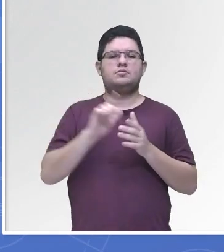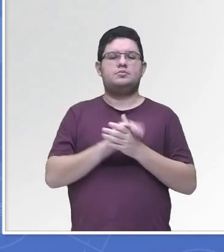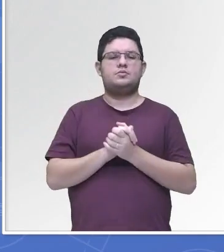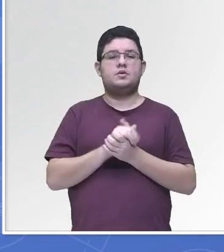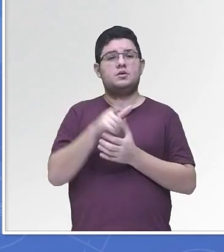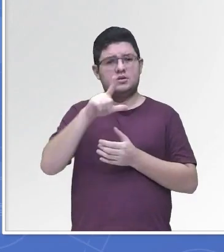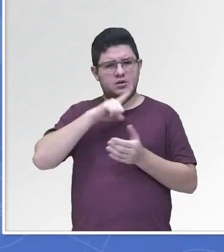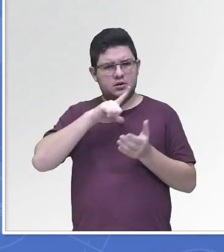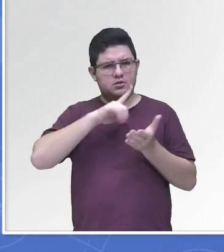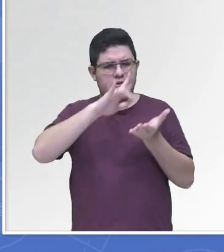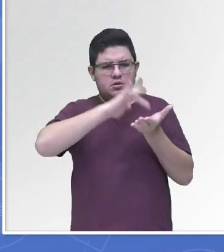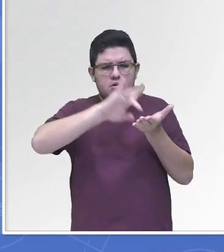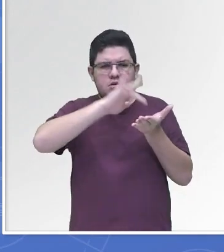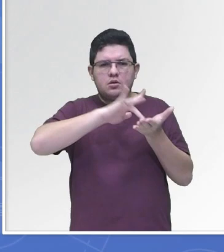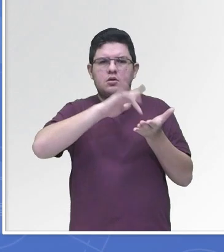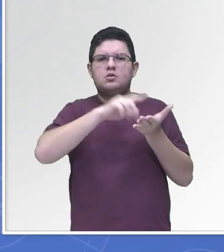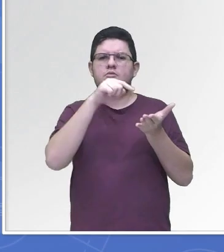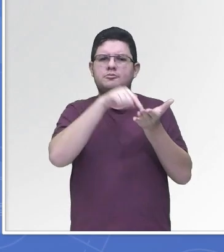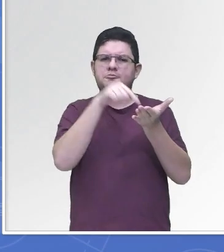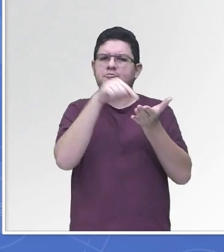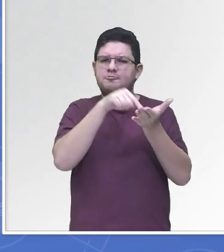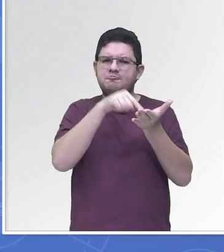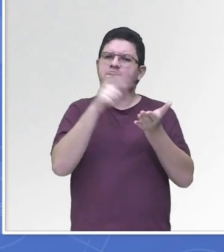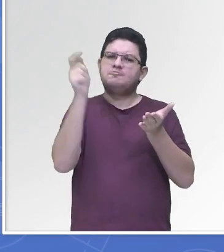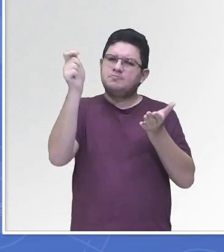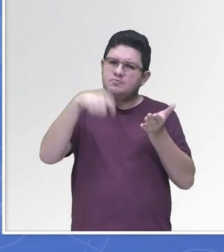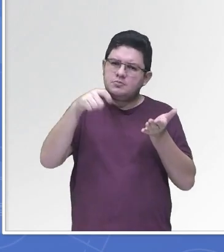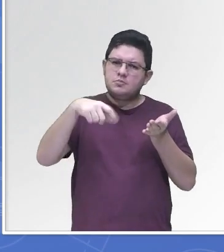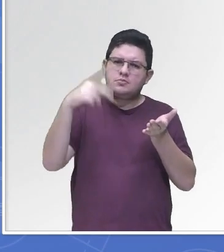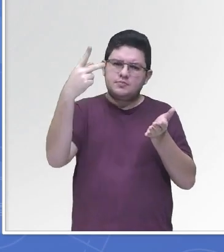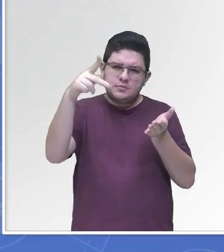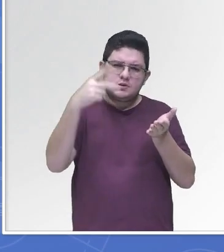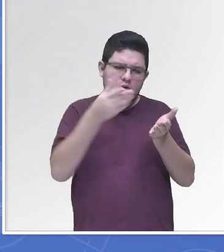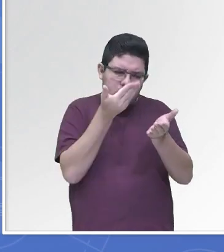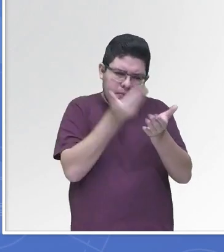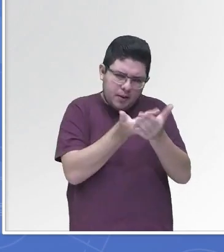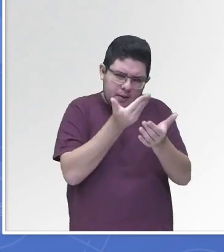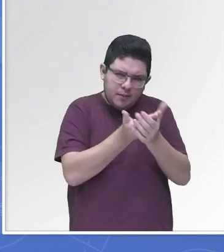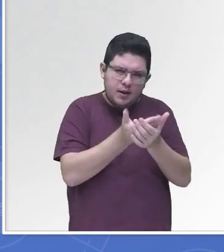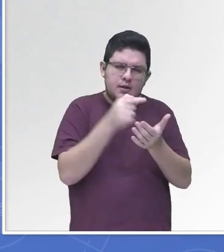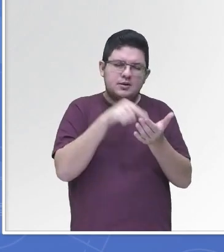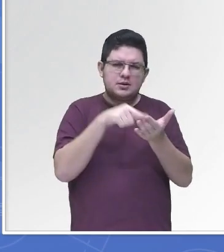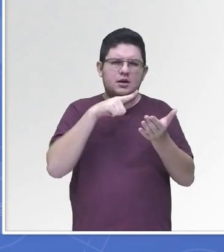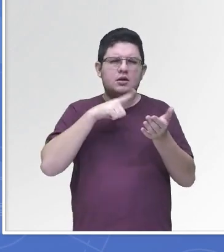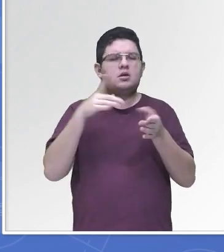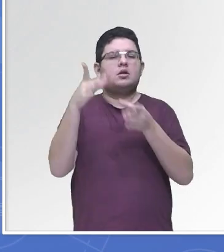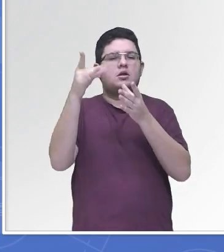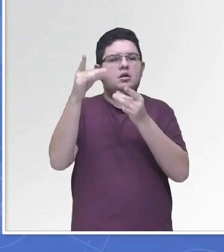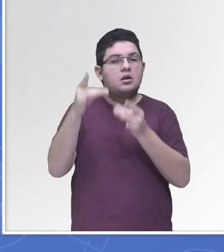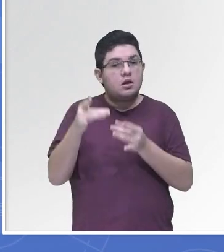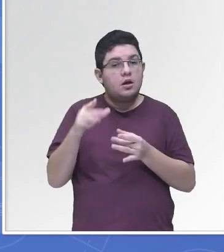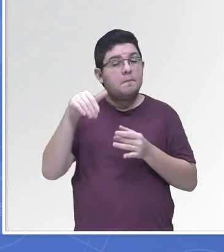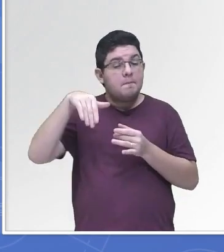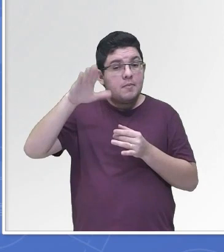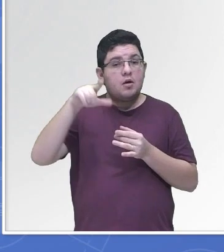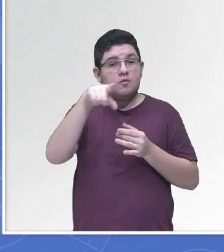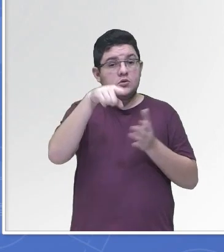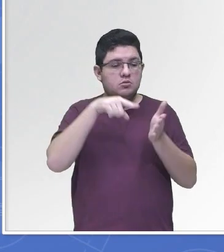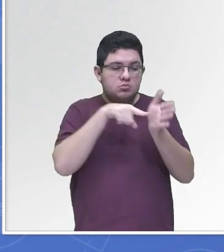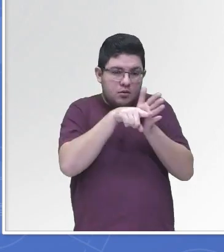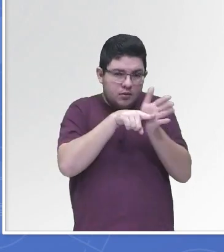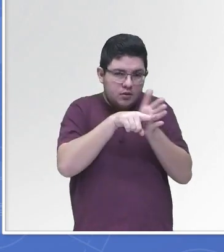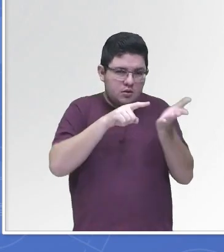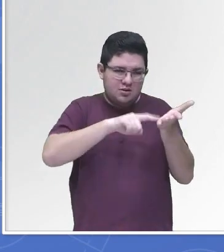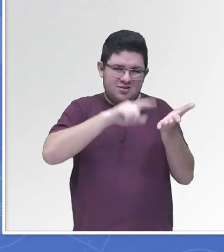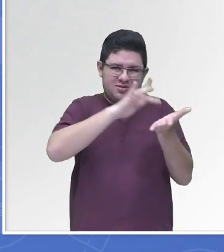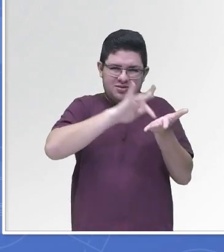o caderno digital para ir lá, para buscar mais desse assunto, tá? Tem coisas mais detalhadas lá para vocês, é só vocês procurarem lá no